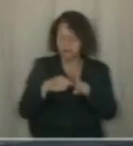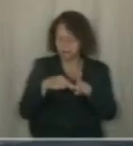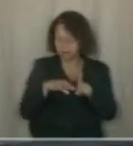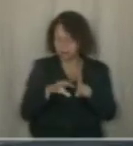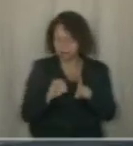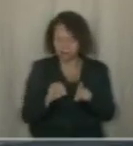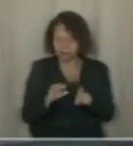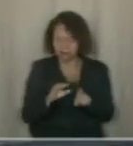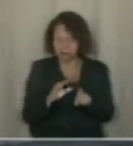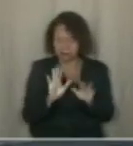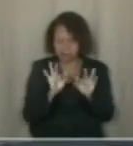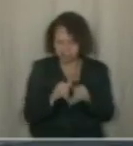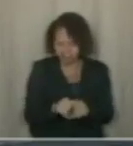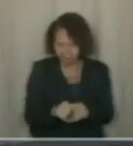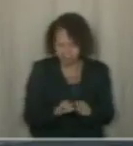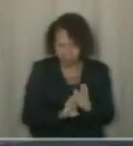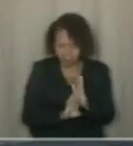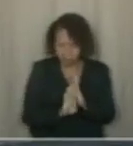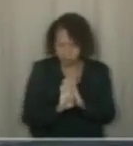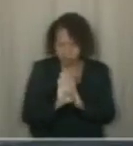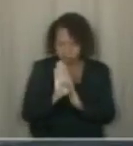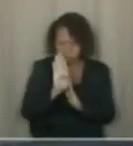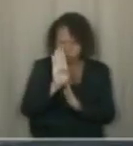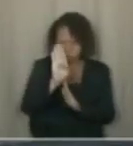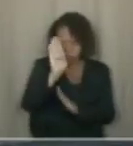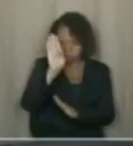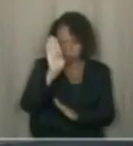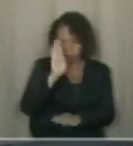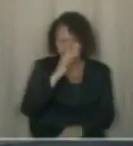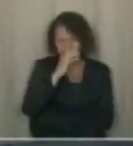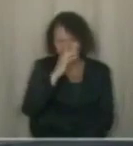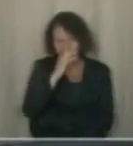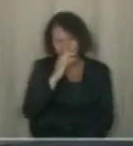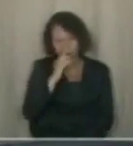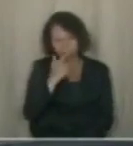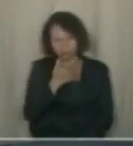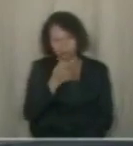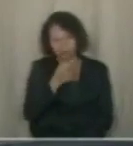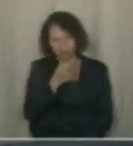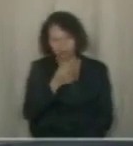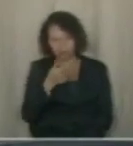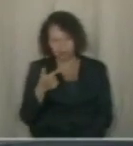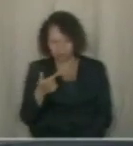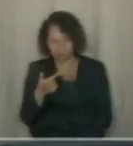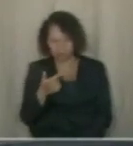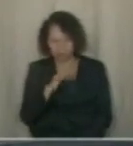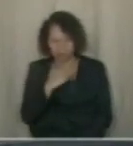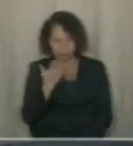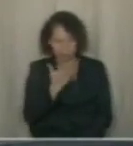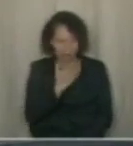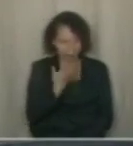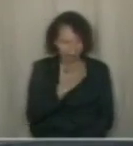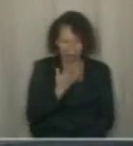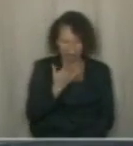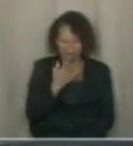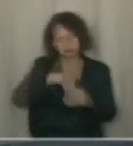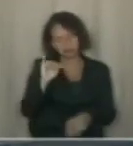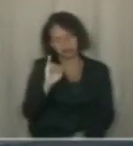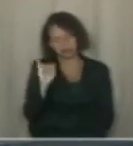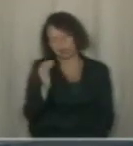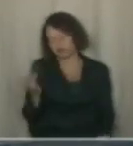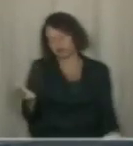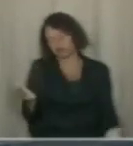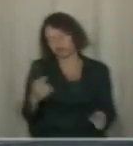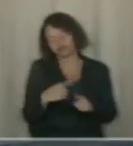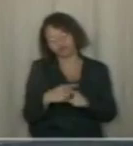ainda. Será que vai ser superado também o mês de maio de 2022 por mortes, mortes violentas? Isso